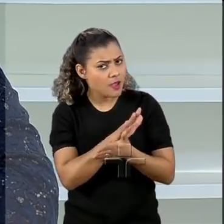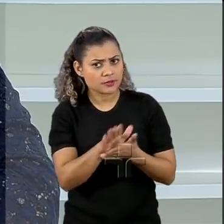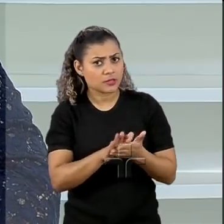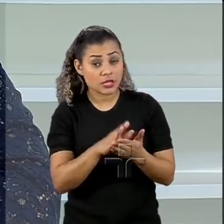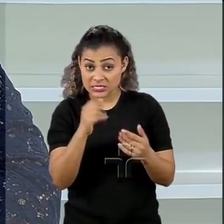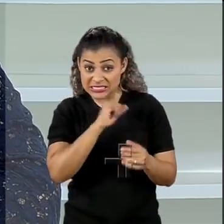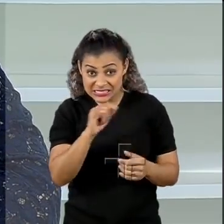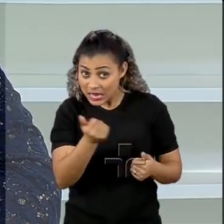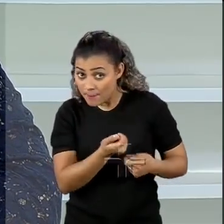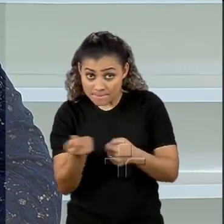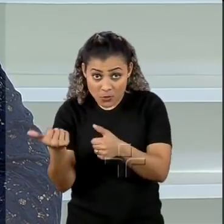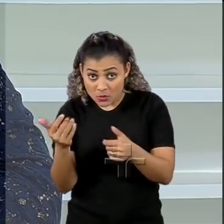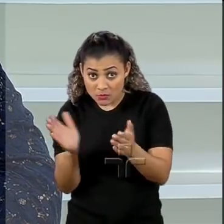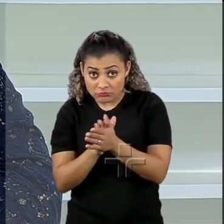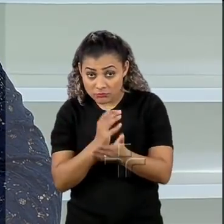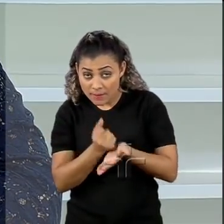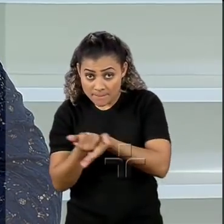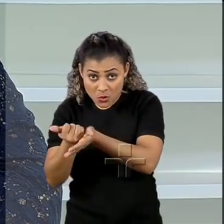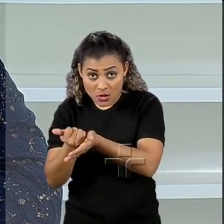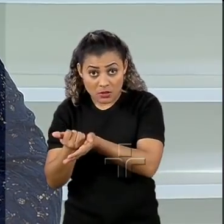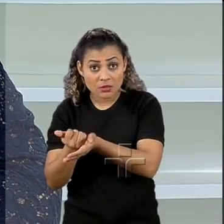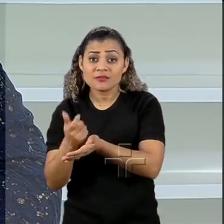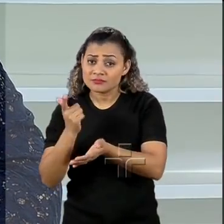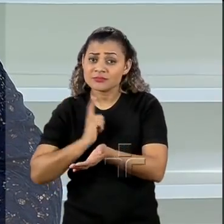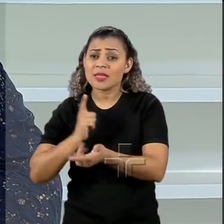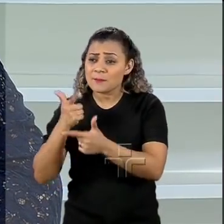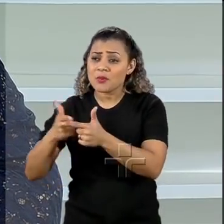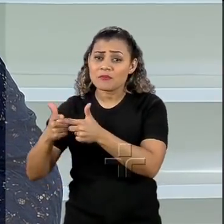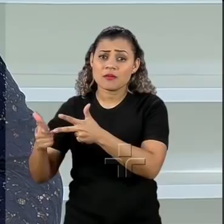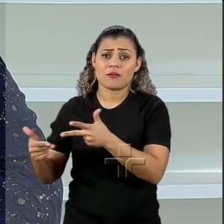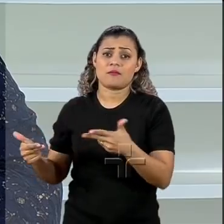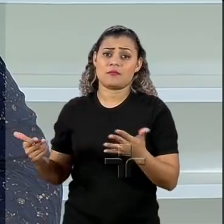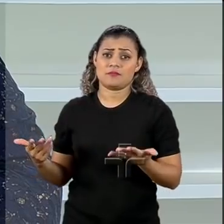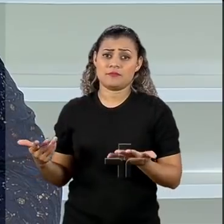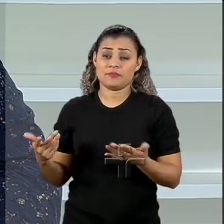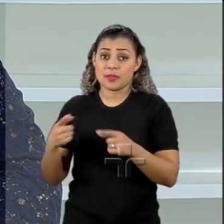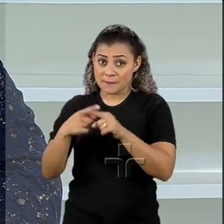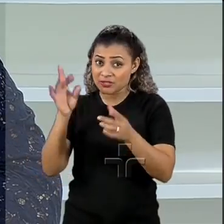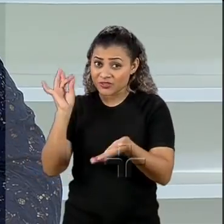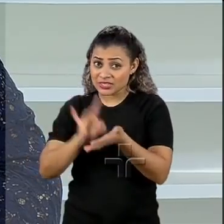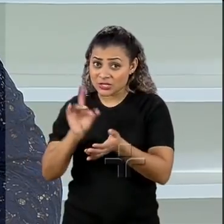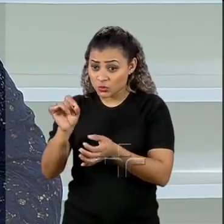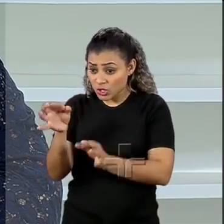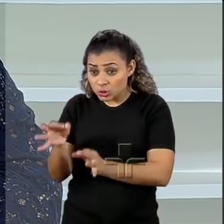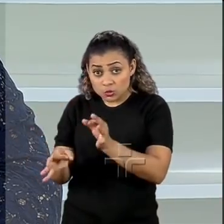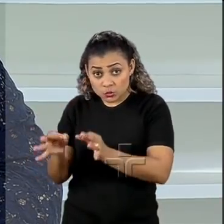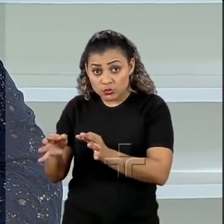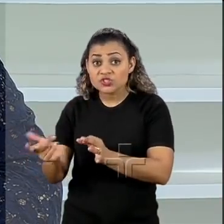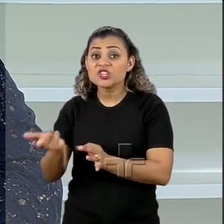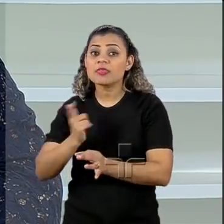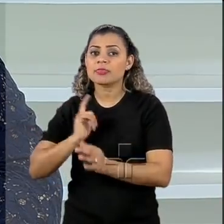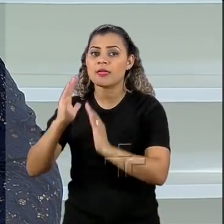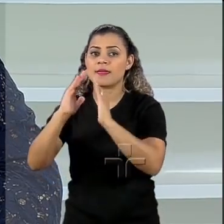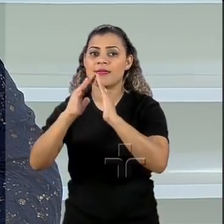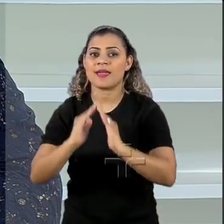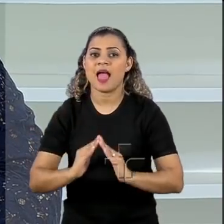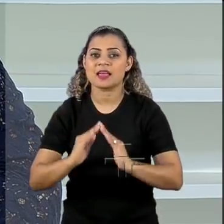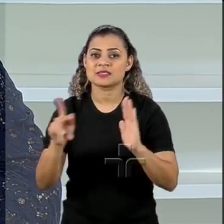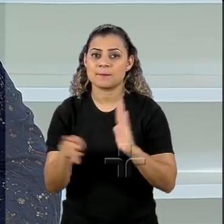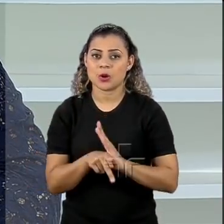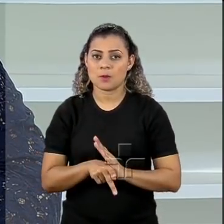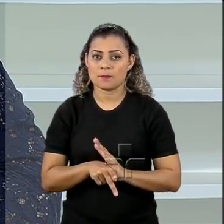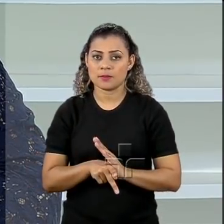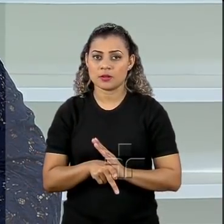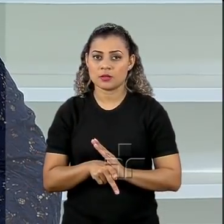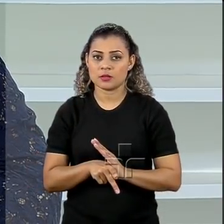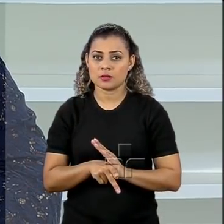não estávamos com tantas questões. Por quê? Porque o juiz tem sede própria. Juiz não mora fora